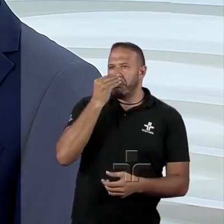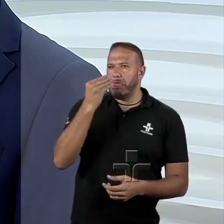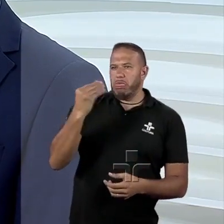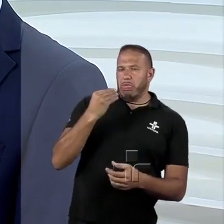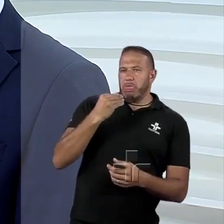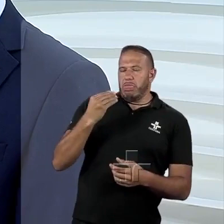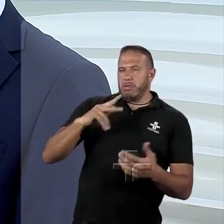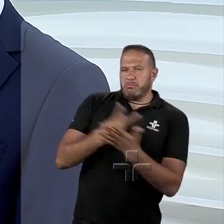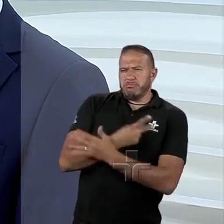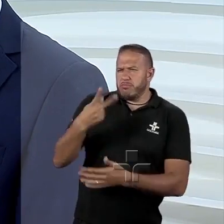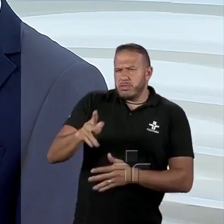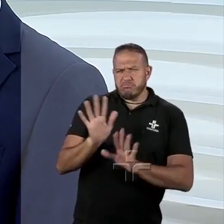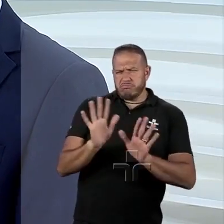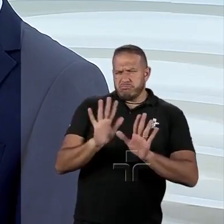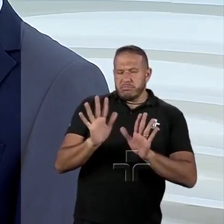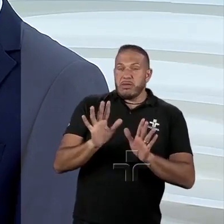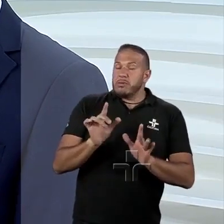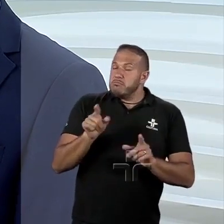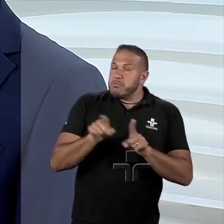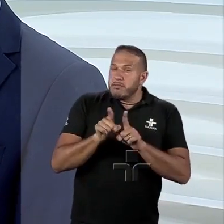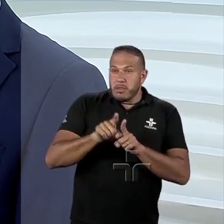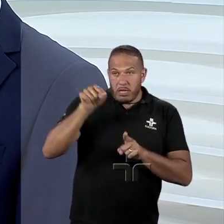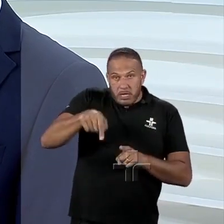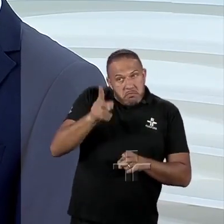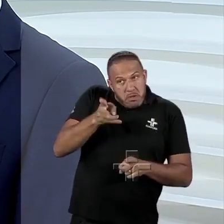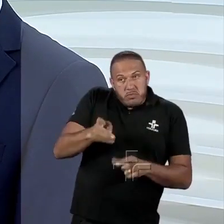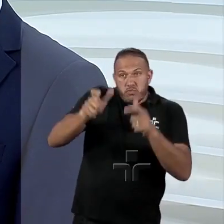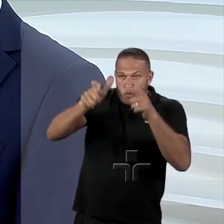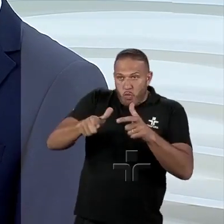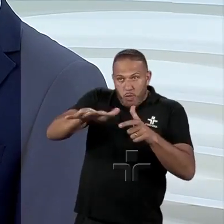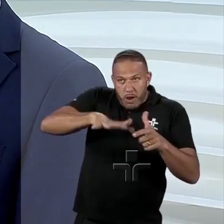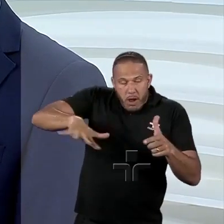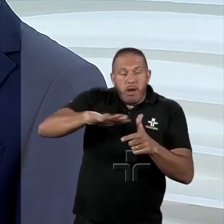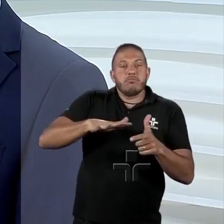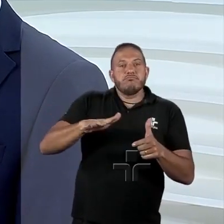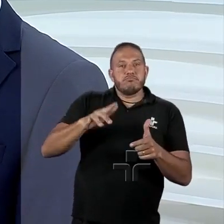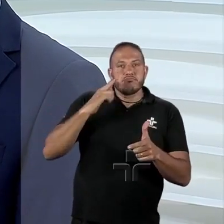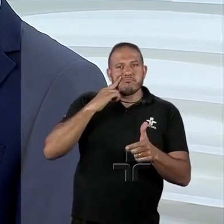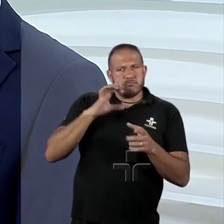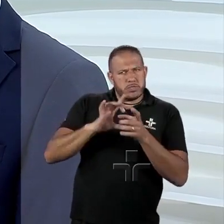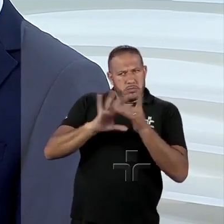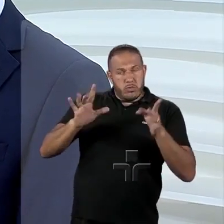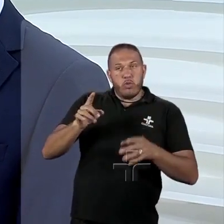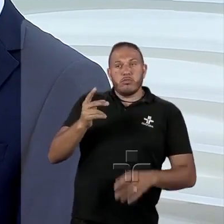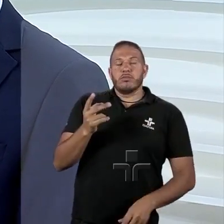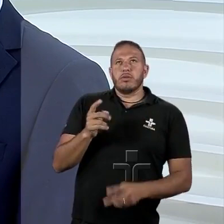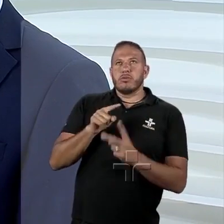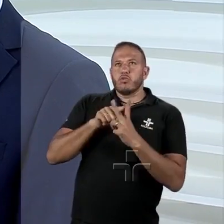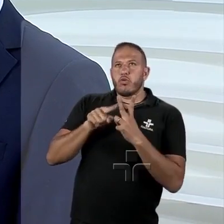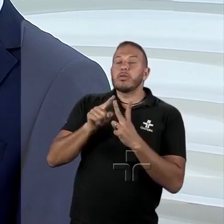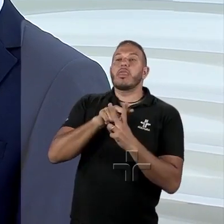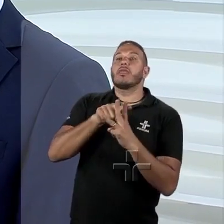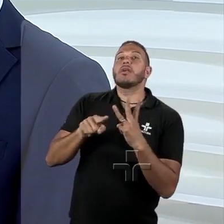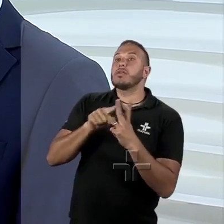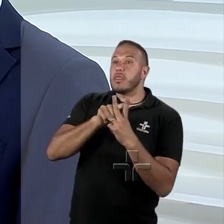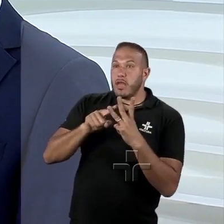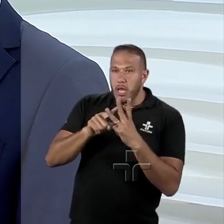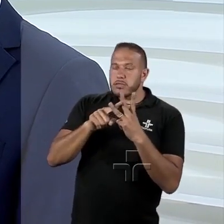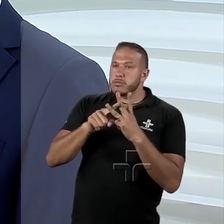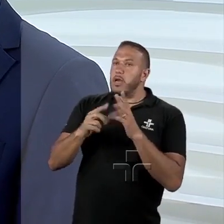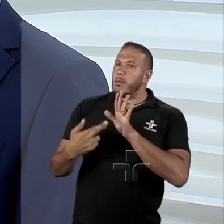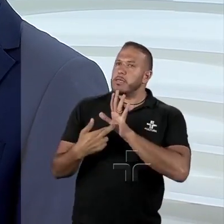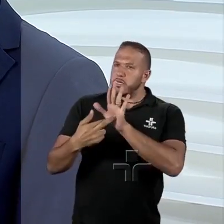adversa naquela noite, tanto que, naquele mesmo local, autorizadamente, 3 representantes do